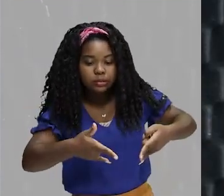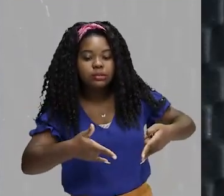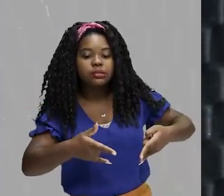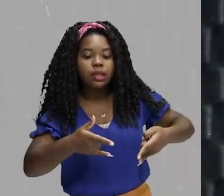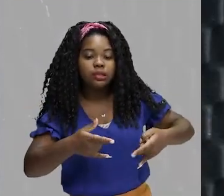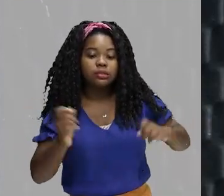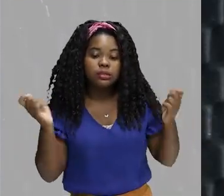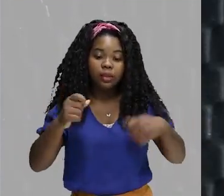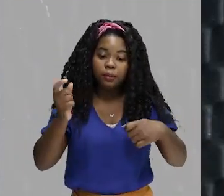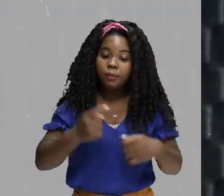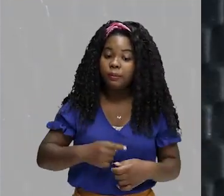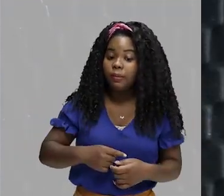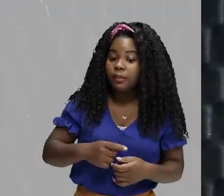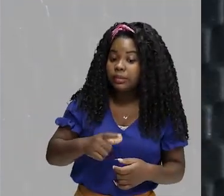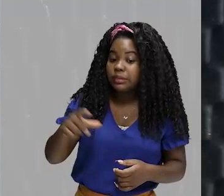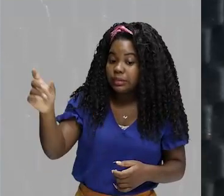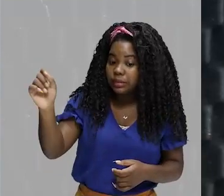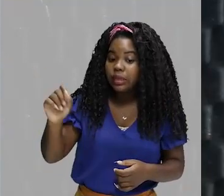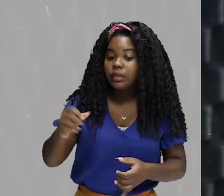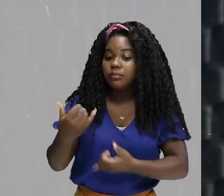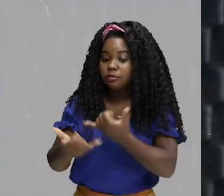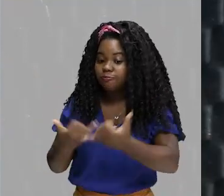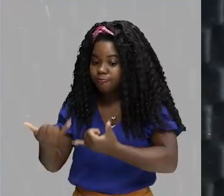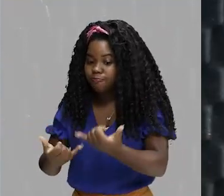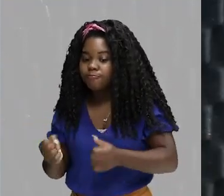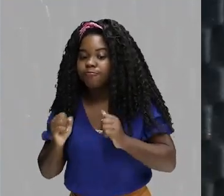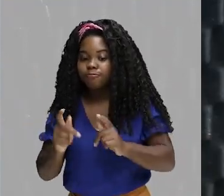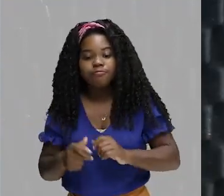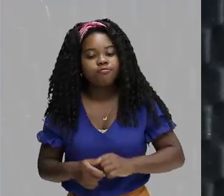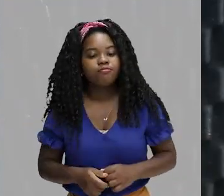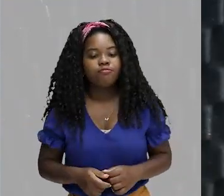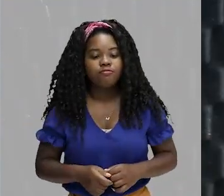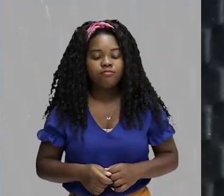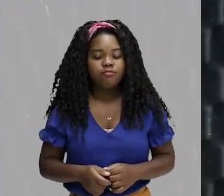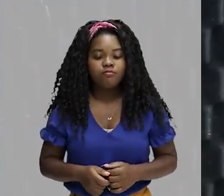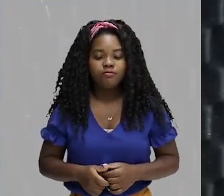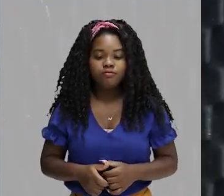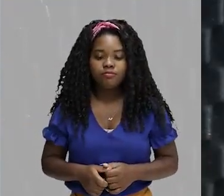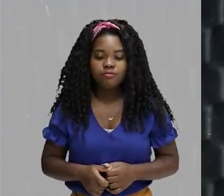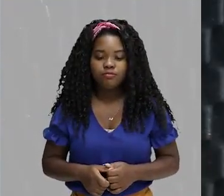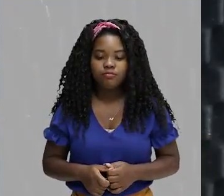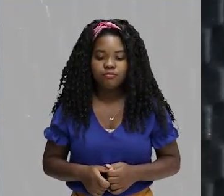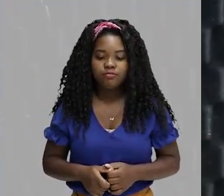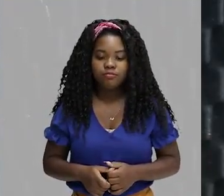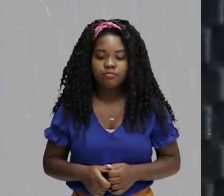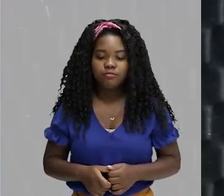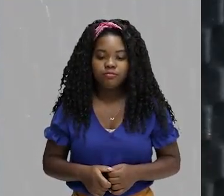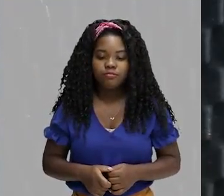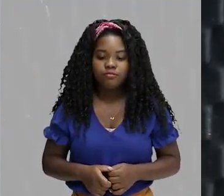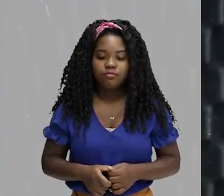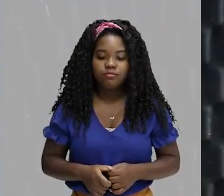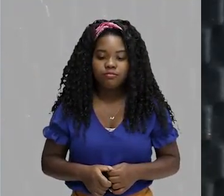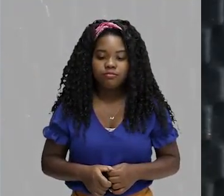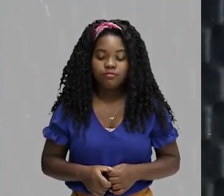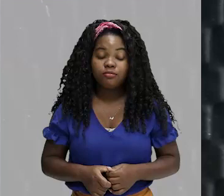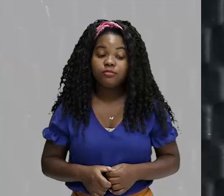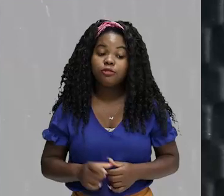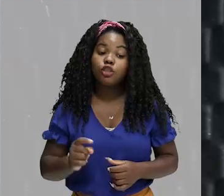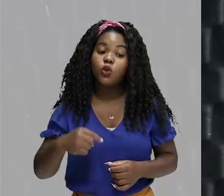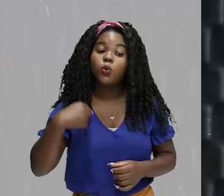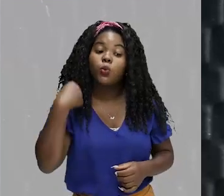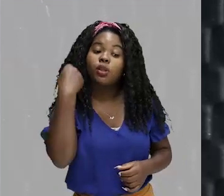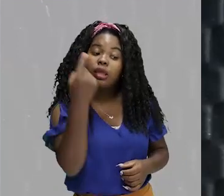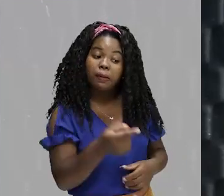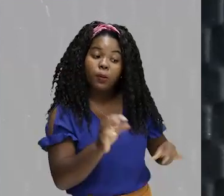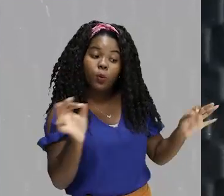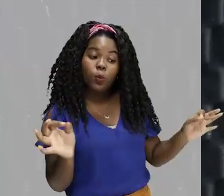jugar. Quando estiverem terminado de arrumar seus quartos, podem sair para jogar. Então, só depois